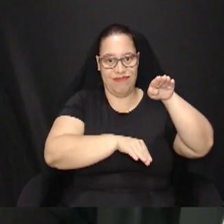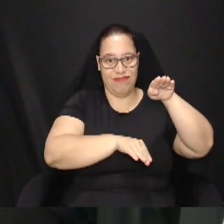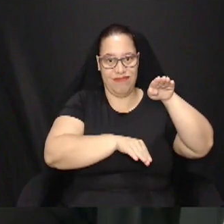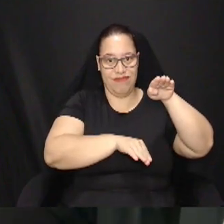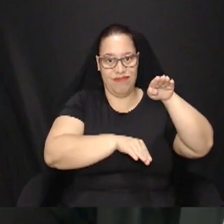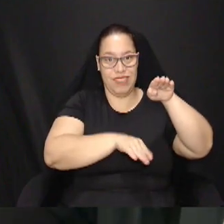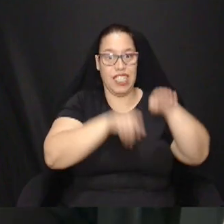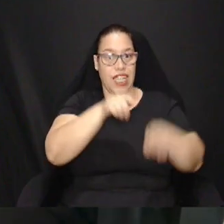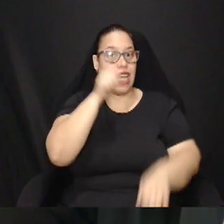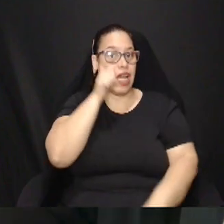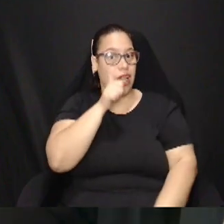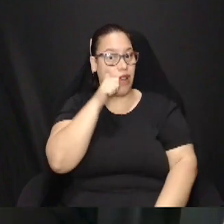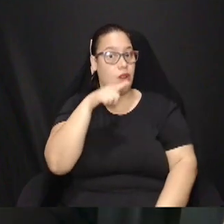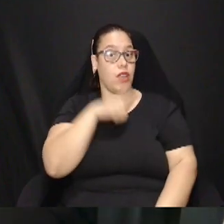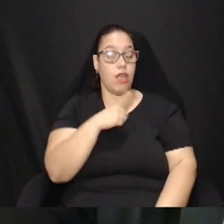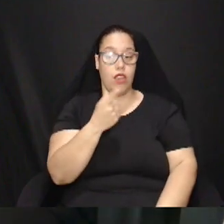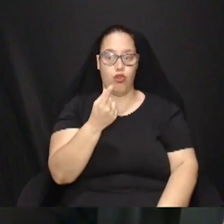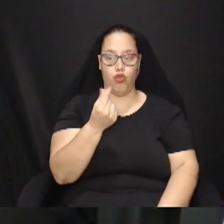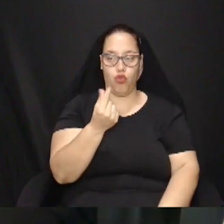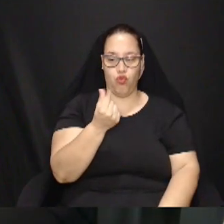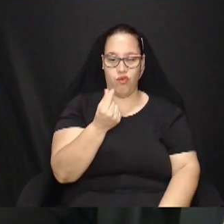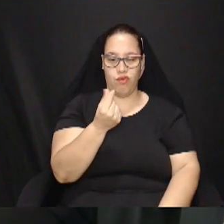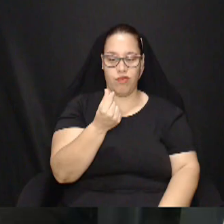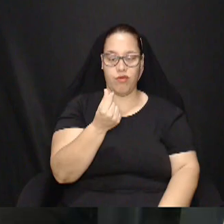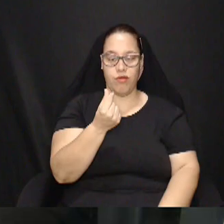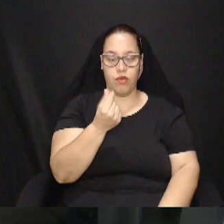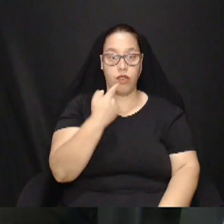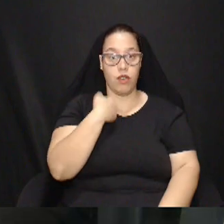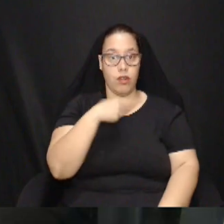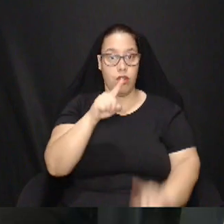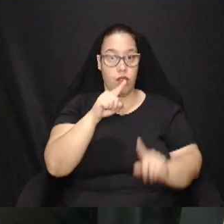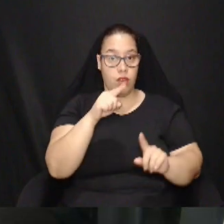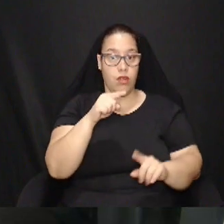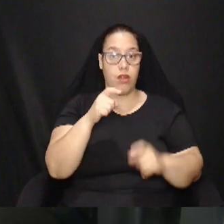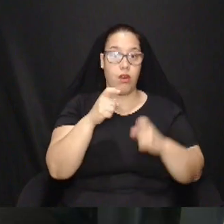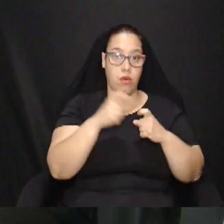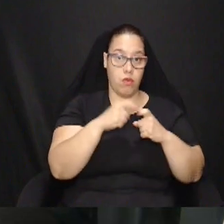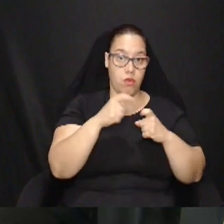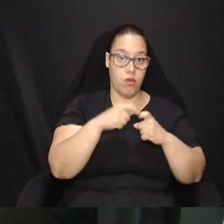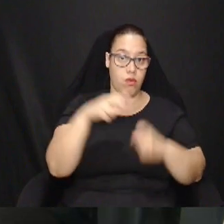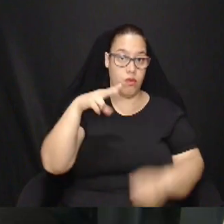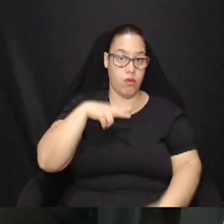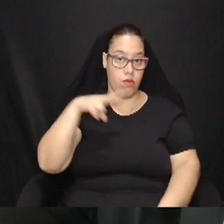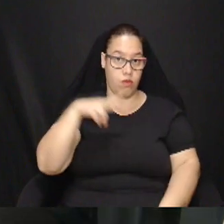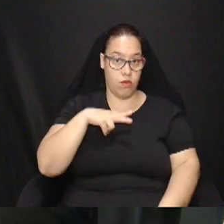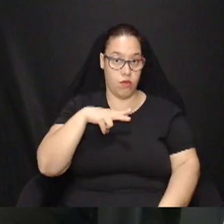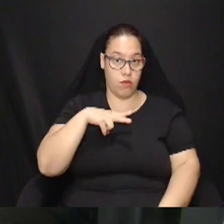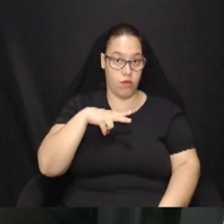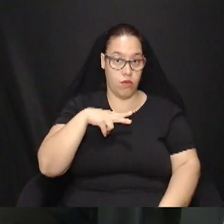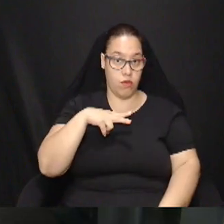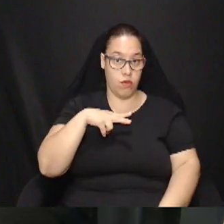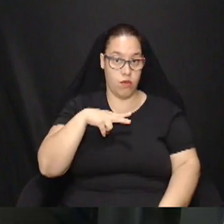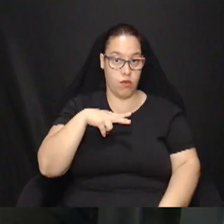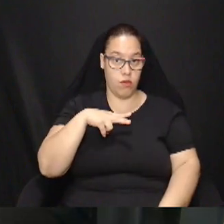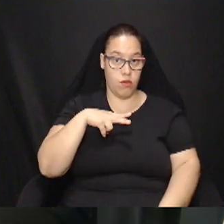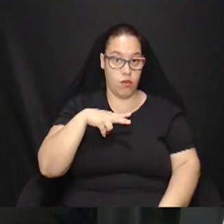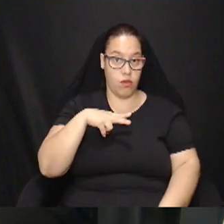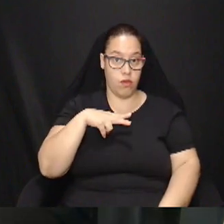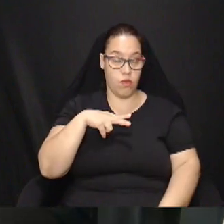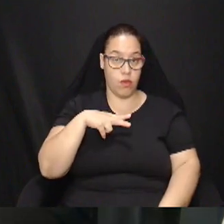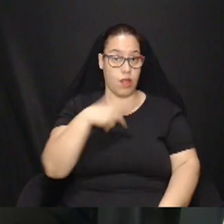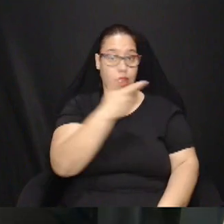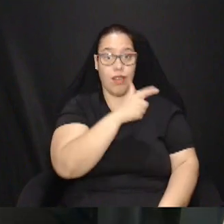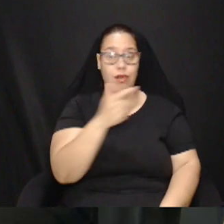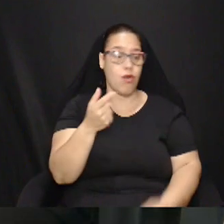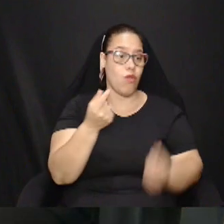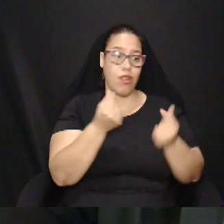têm dinheiro para ir a um médico privado a colocar-se um implante ou um DIU hormonal. Aquelas mulheres que não têm dinheiro não